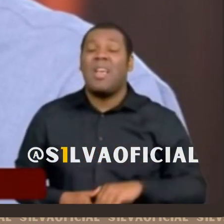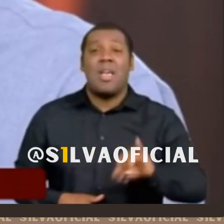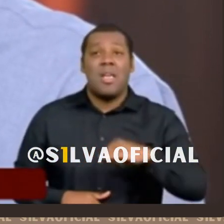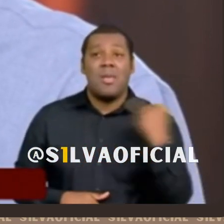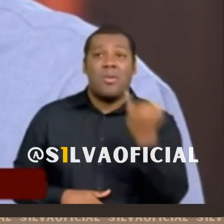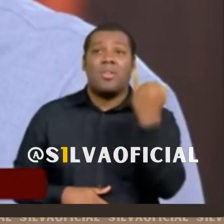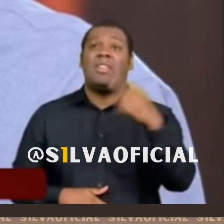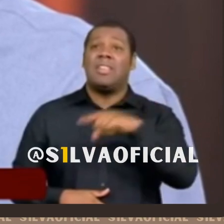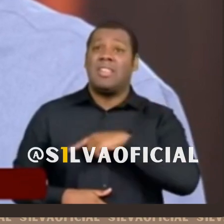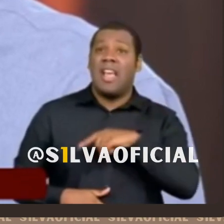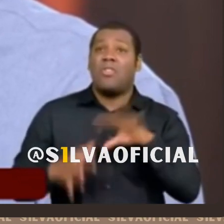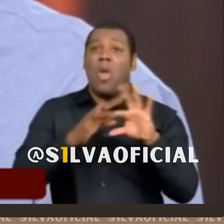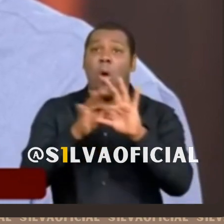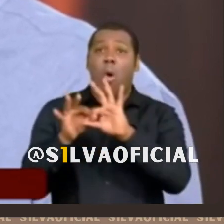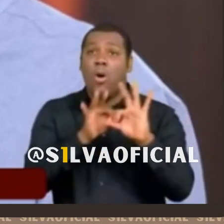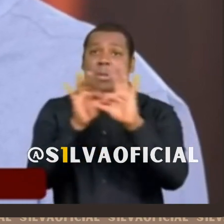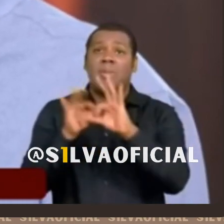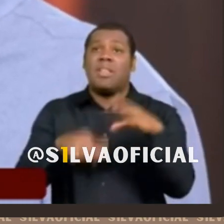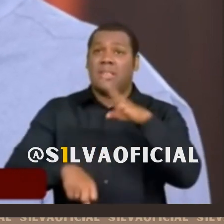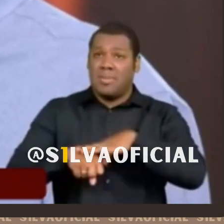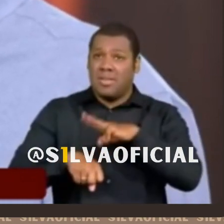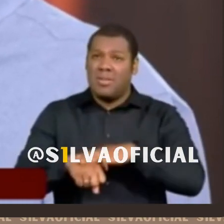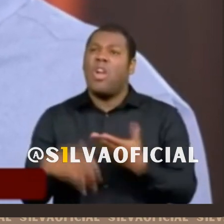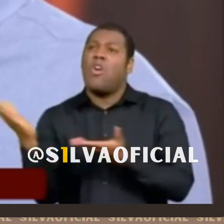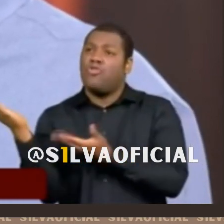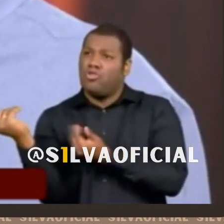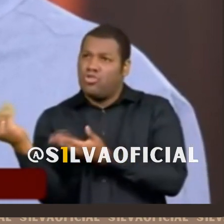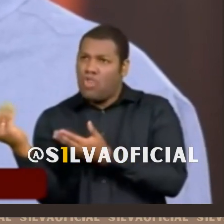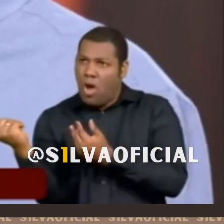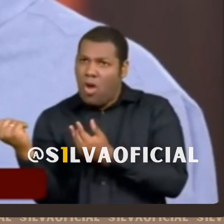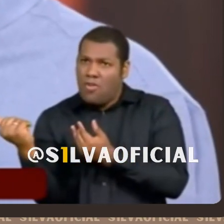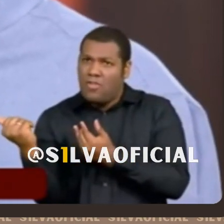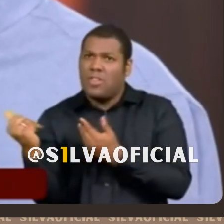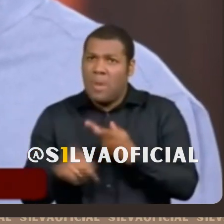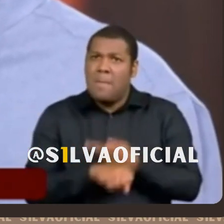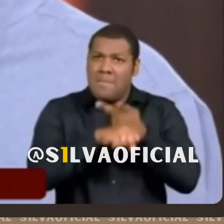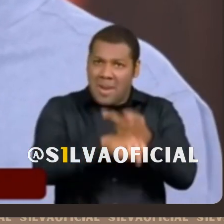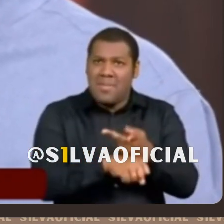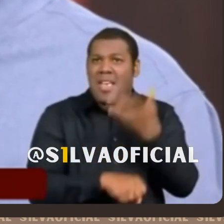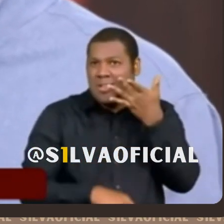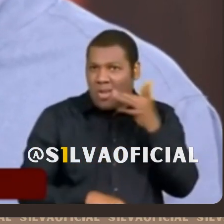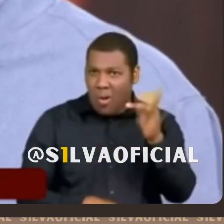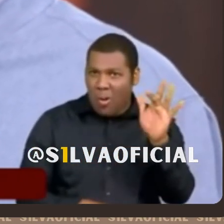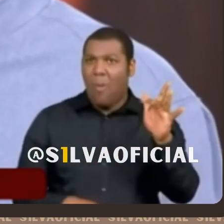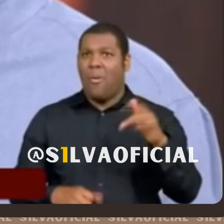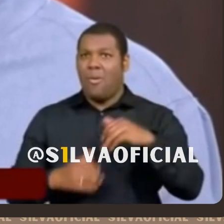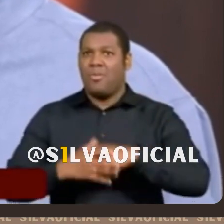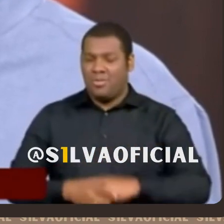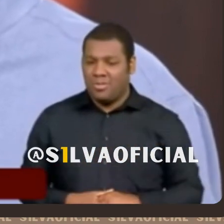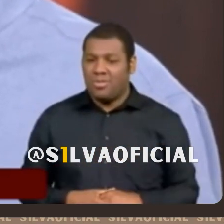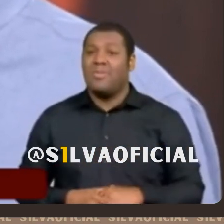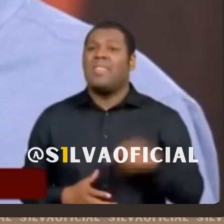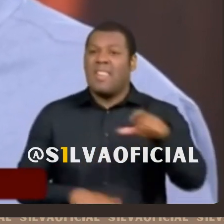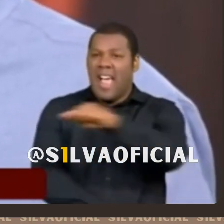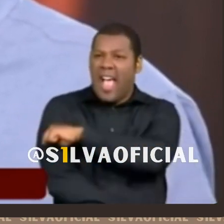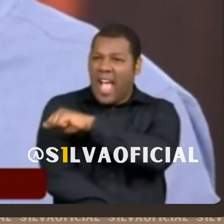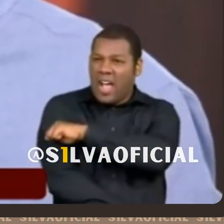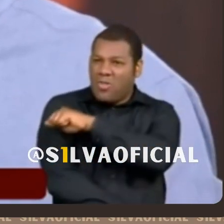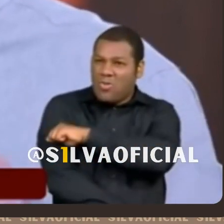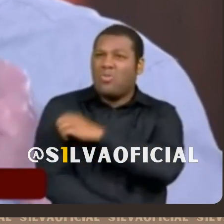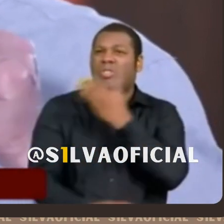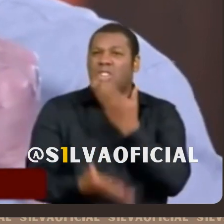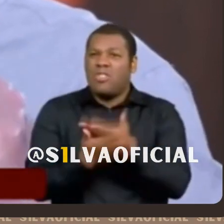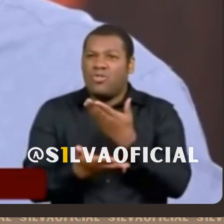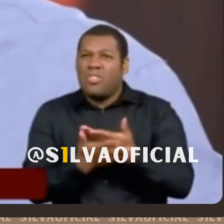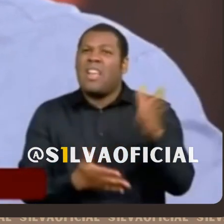molecada que ganha a medalha de ouro. Essa molecada da medalha de ouro vai estudar nessa faculdade de matemática em tempo integral,